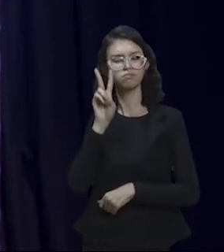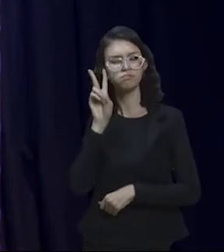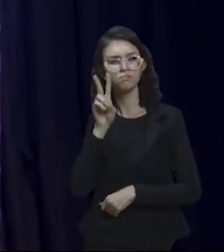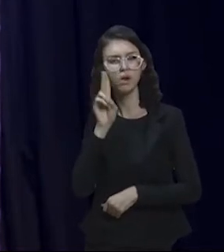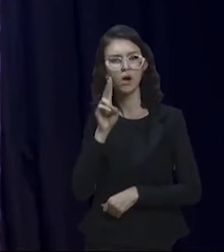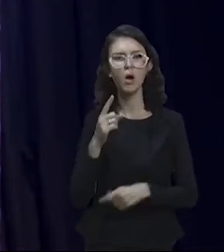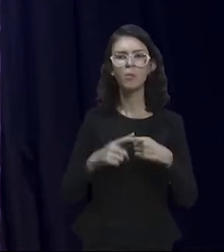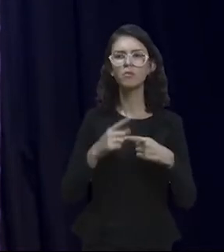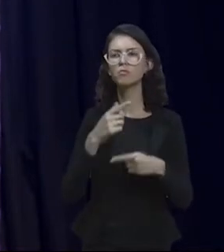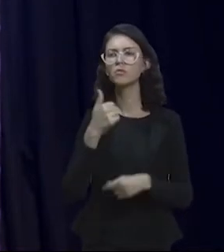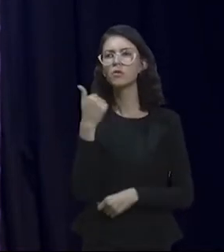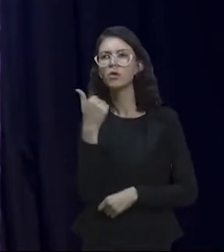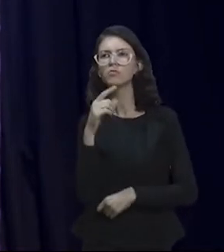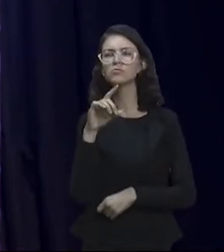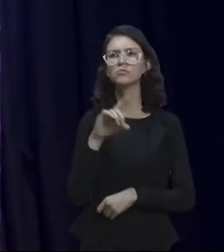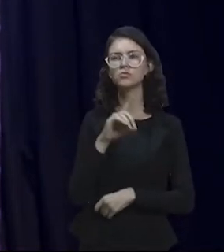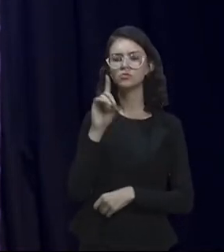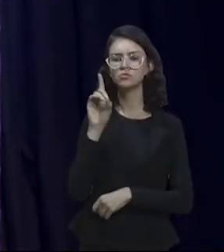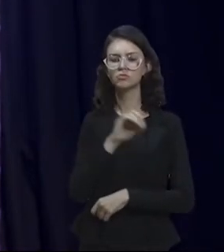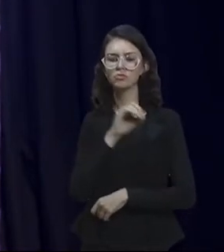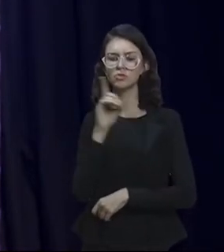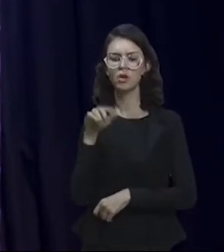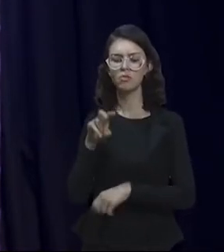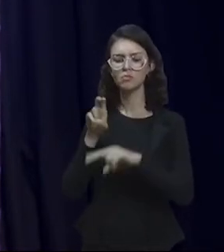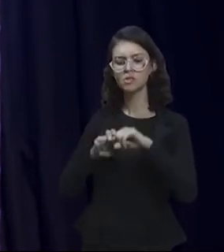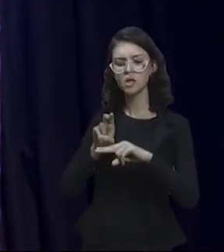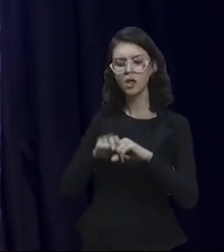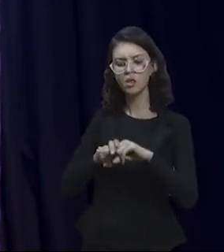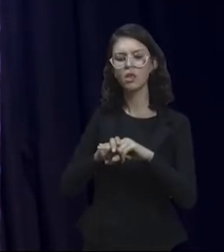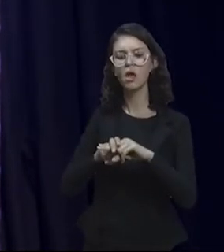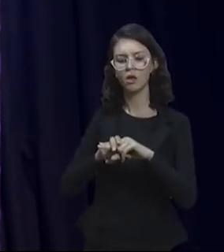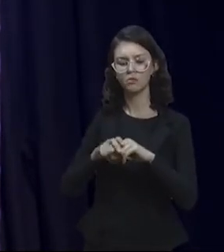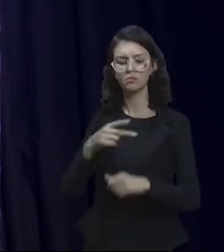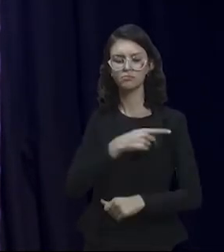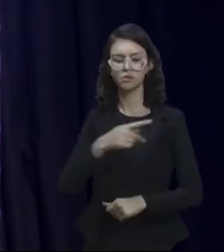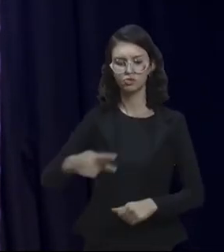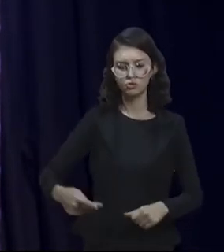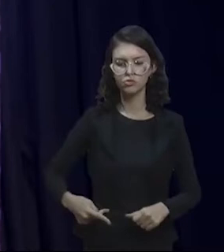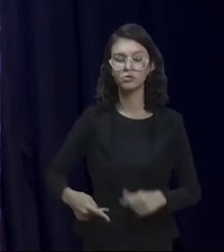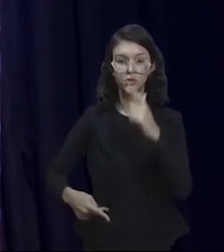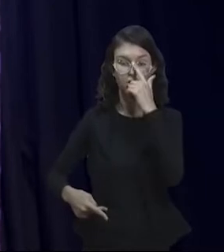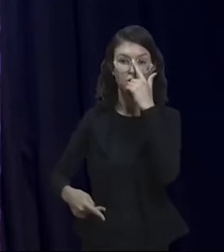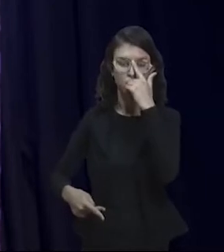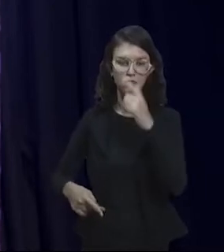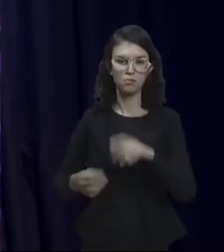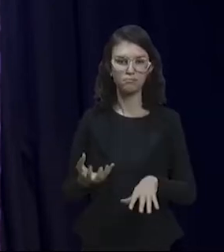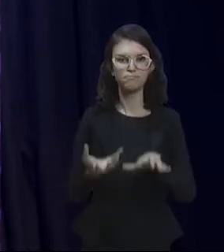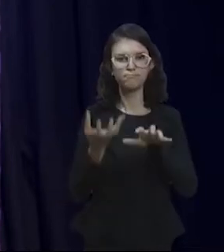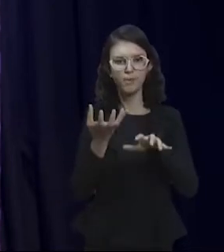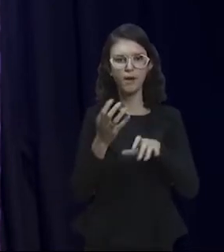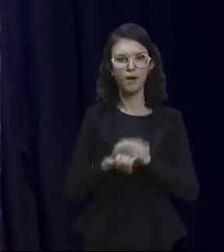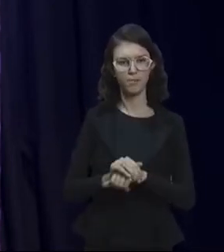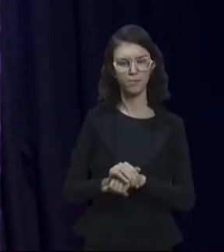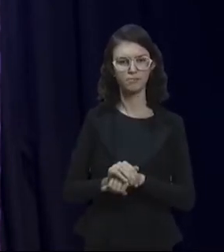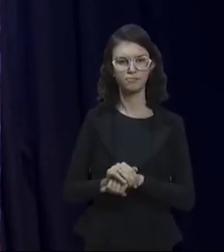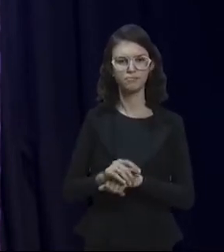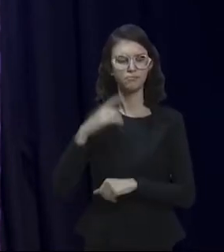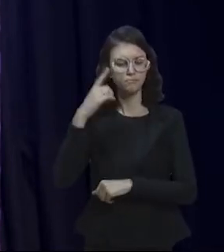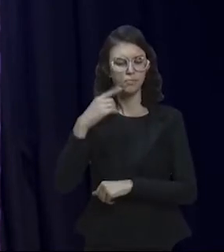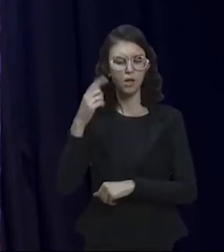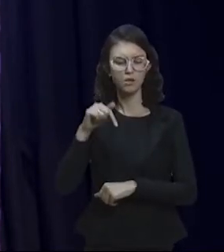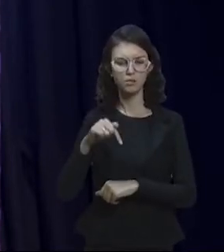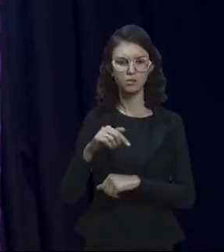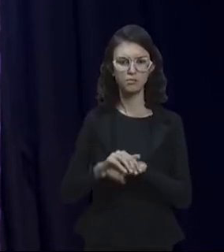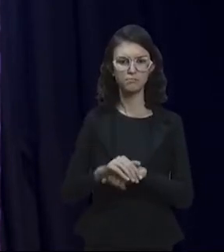estava sentado presidindo a sessão da Câmara dos Deputados e a minha mãe me mandou uma mensagem muito emocionada. E eu